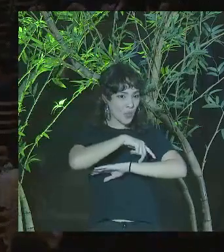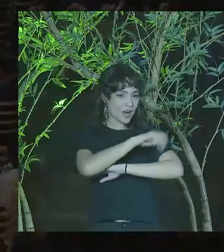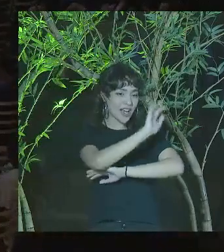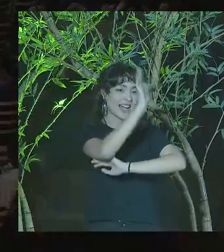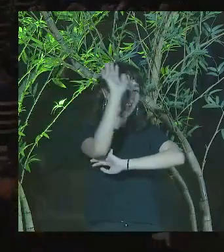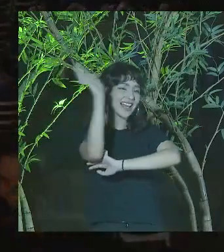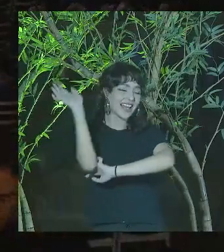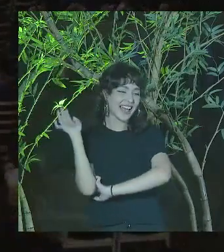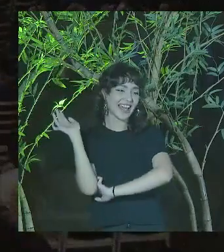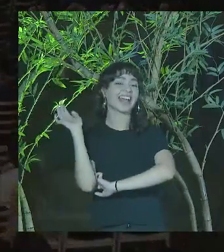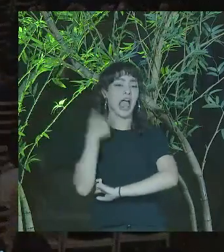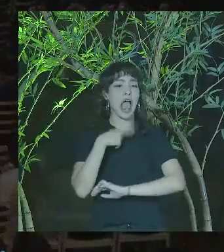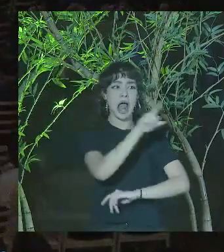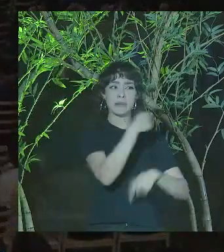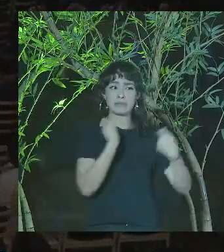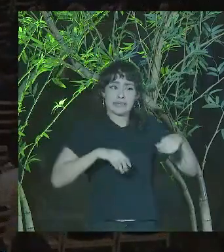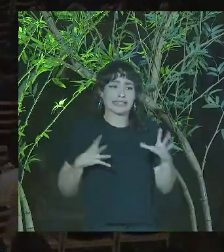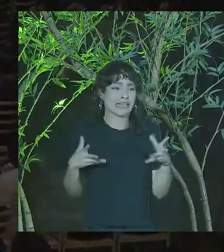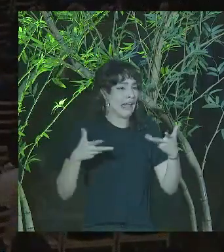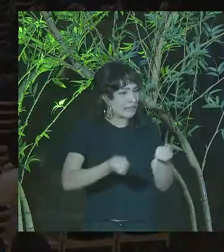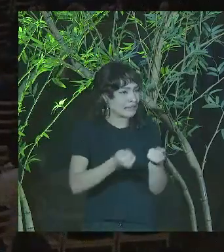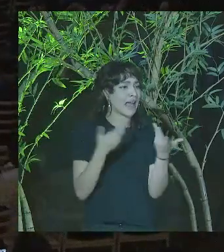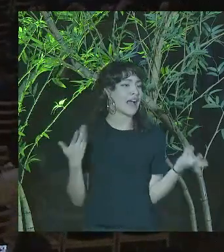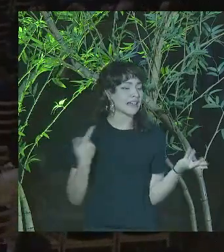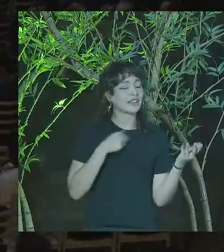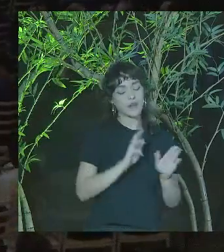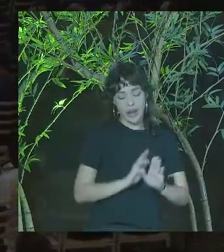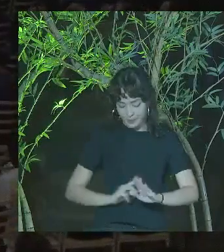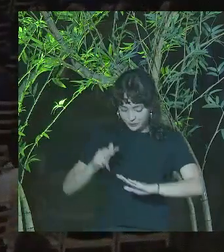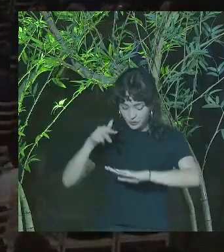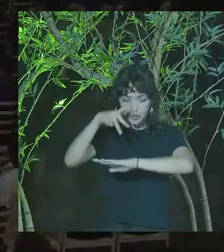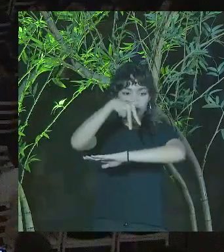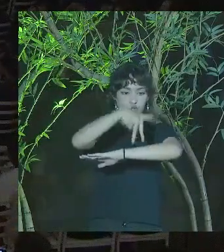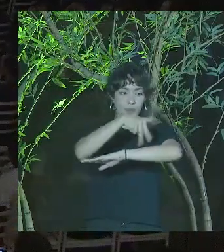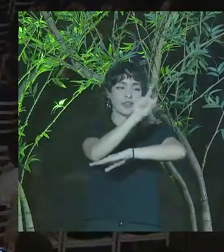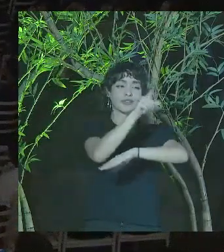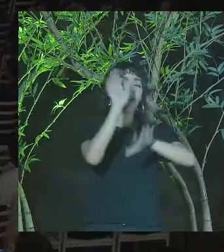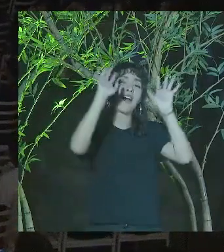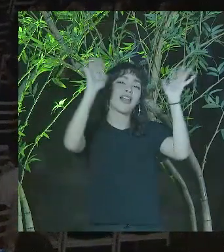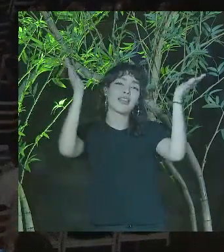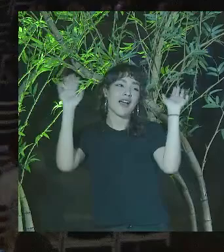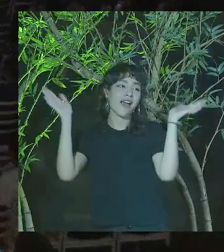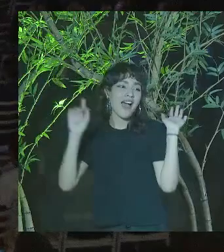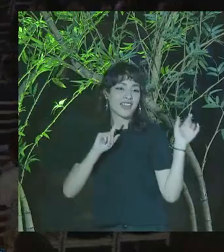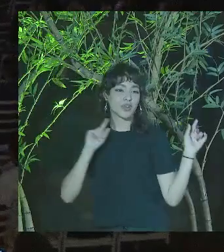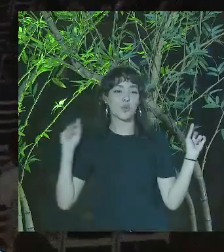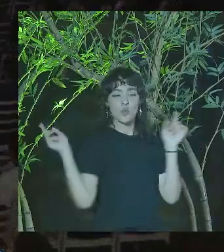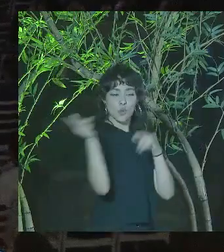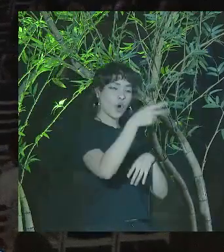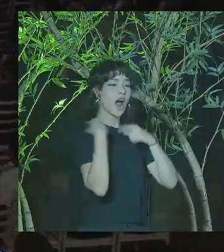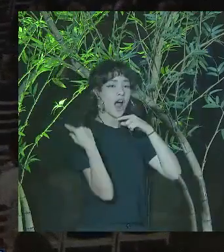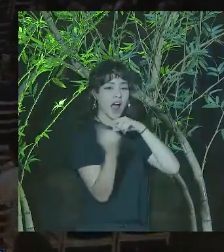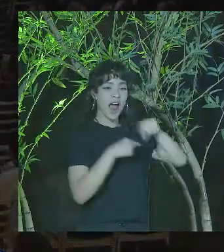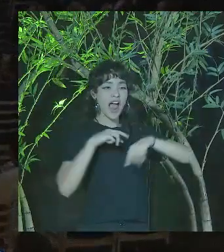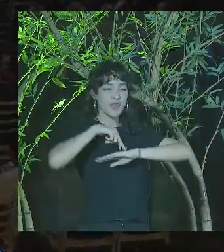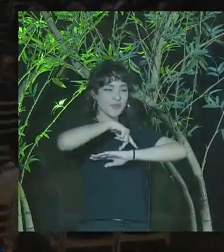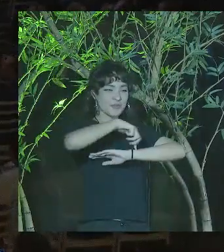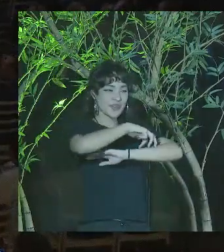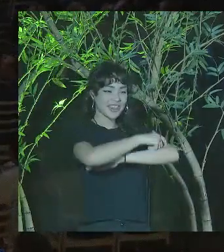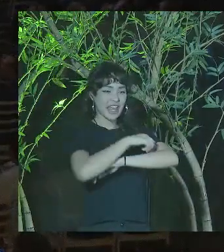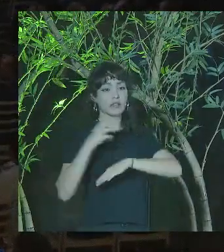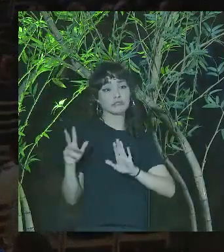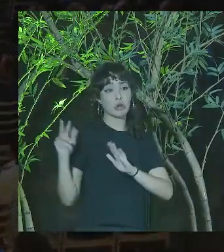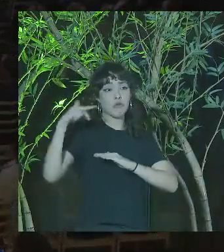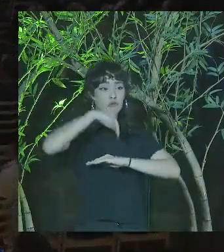bico aqui, pelo amor de Deus, você tem que arrasar no retorno. A gente sobe lá, aí tu dá aquele tchau da galera, tu dá aquele pivô, digital pitching, desce de volta e vem